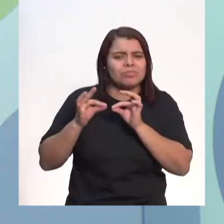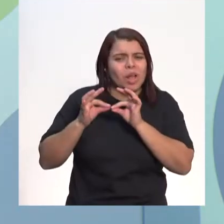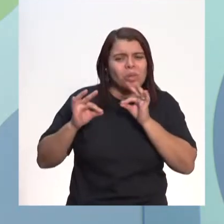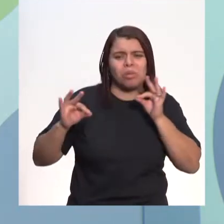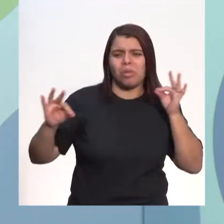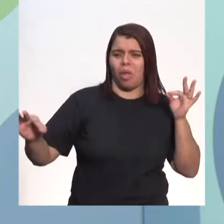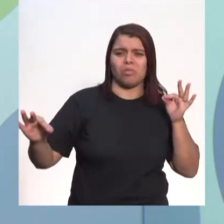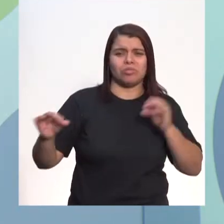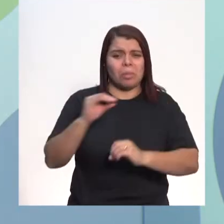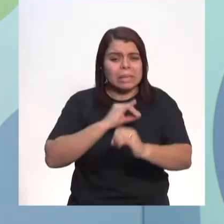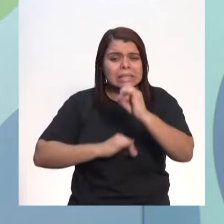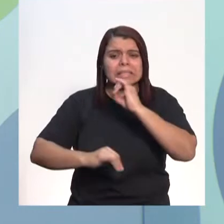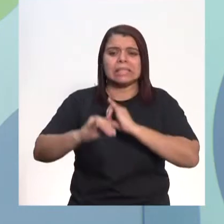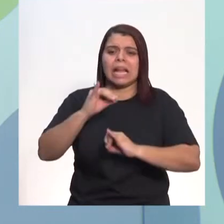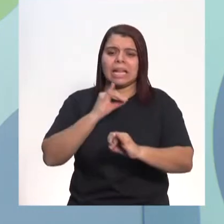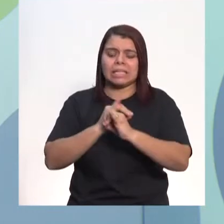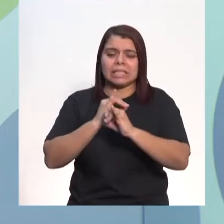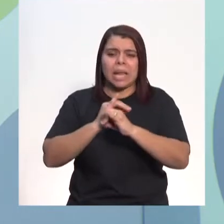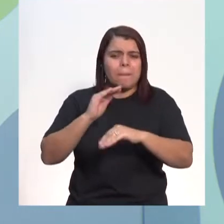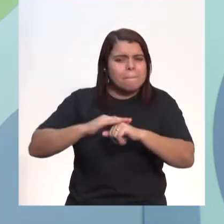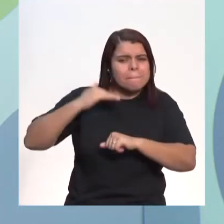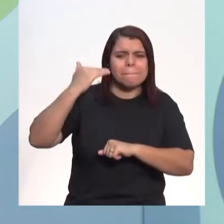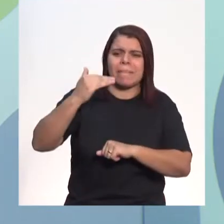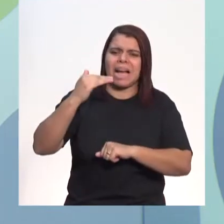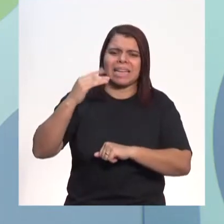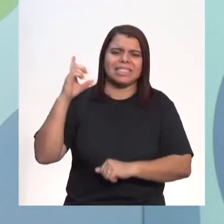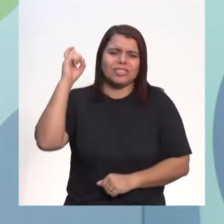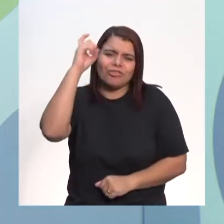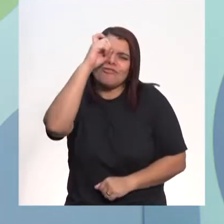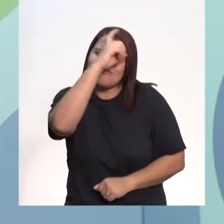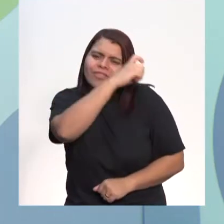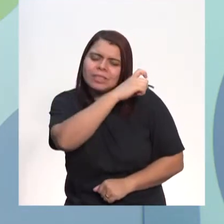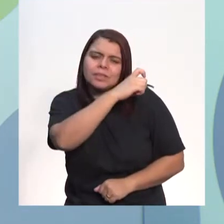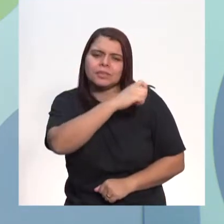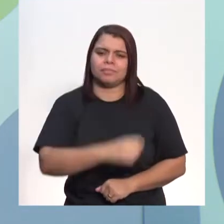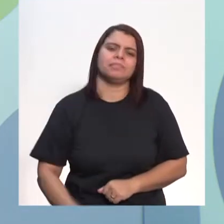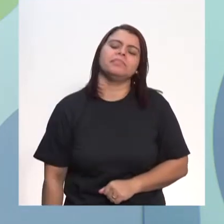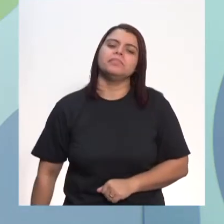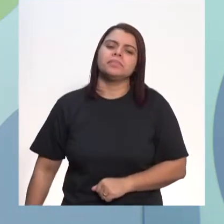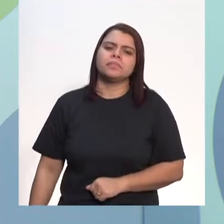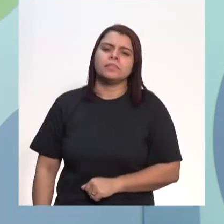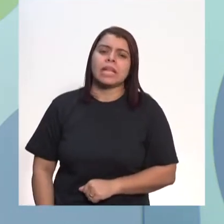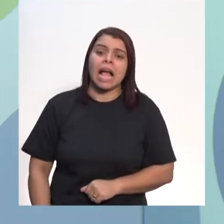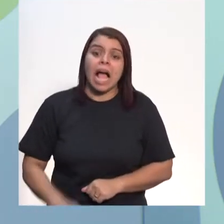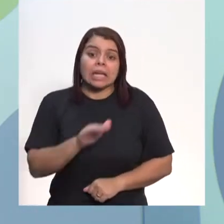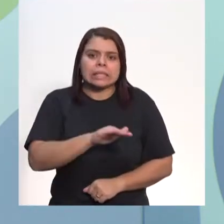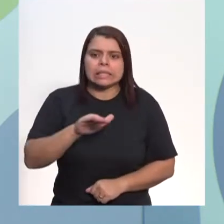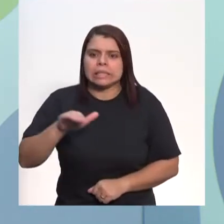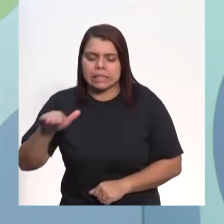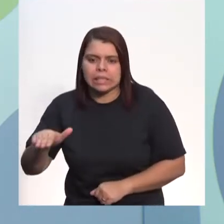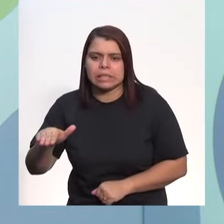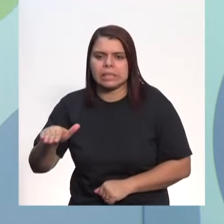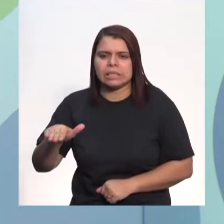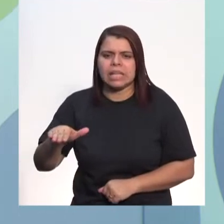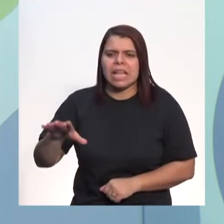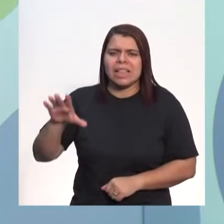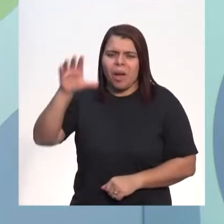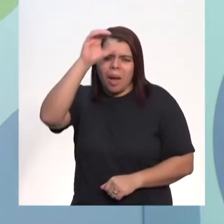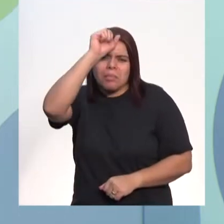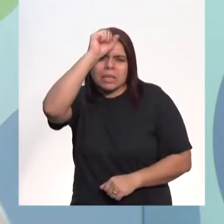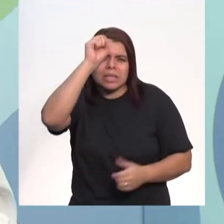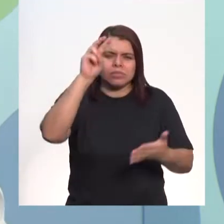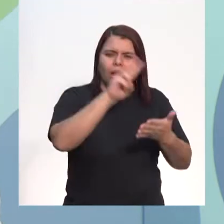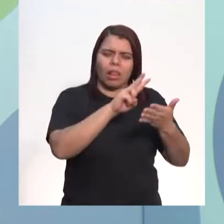de alfabetização, a gente costuma fazer as sondagens de verificação, né, para diagnosticar qual é essa